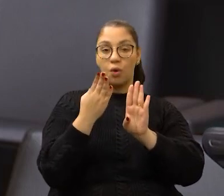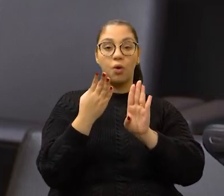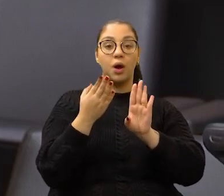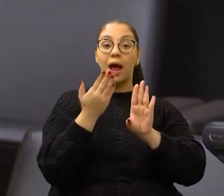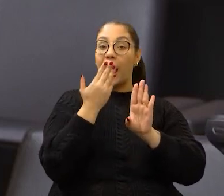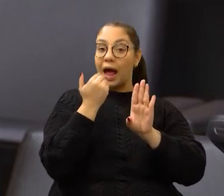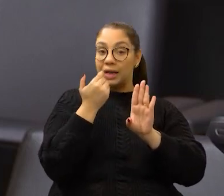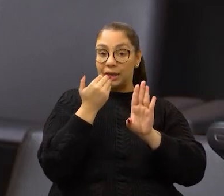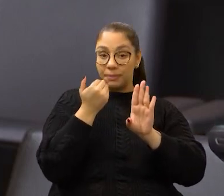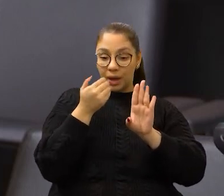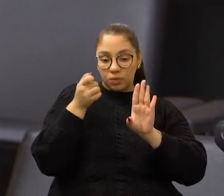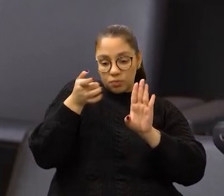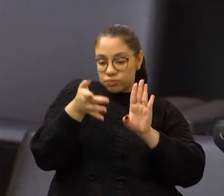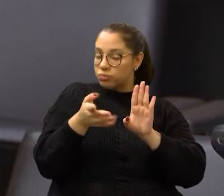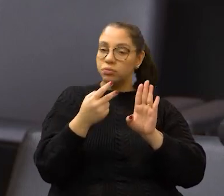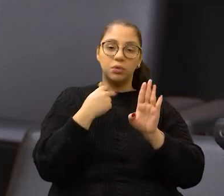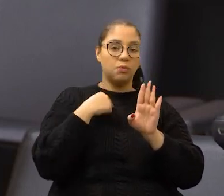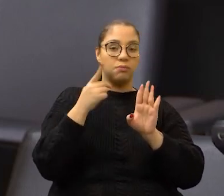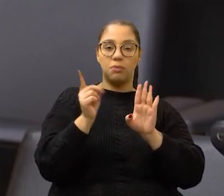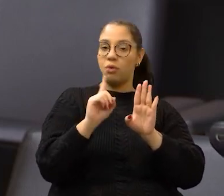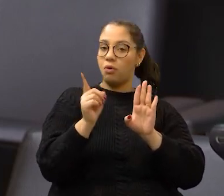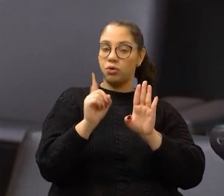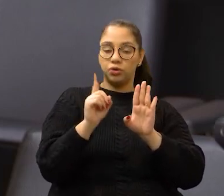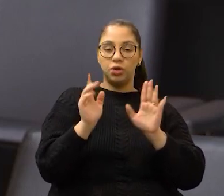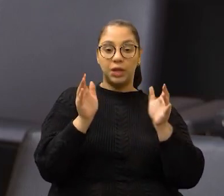ter alimentação dentro